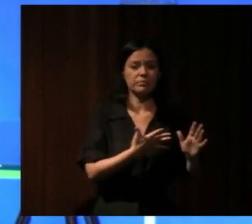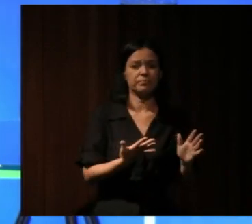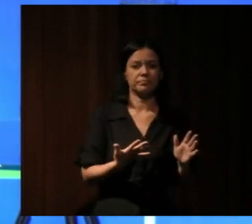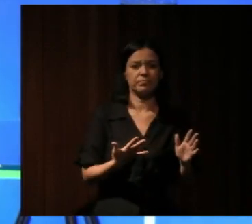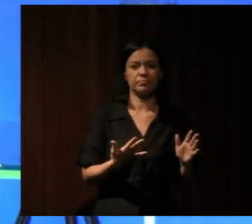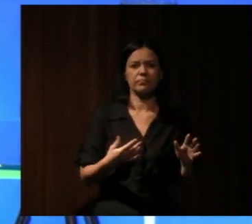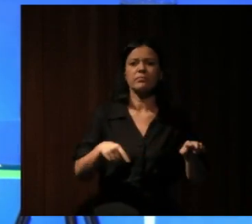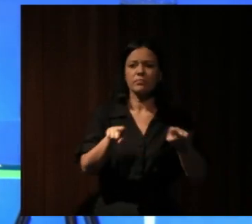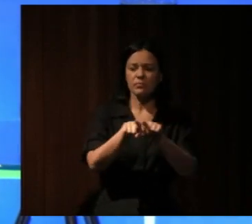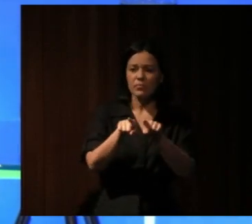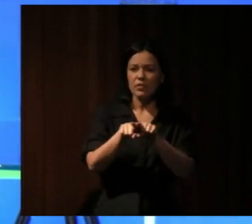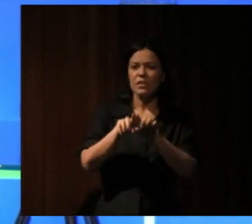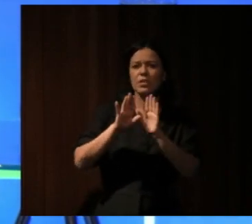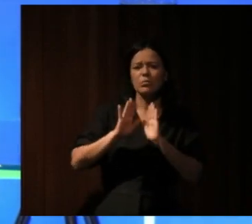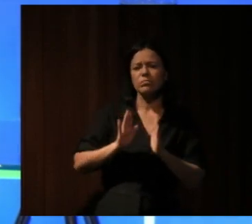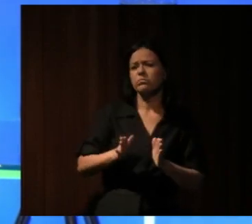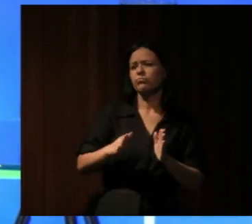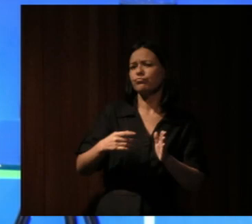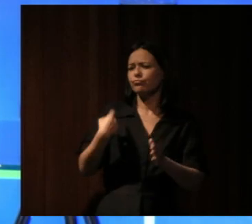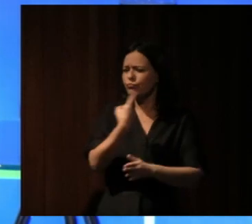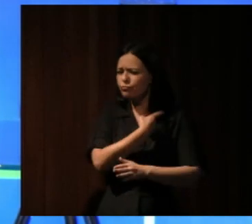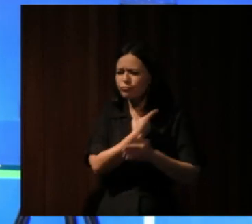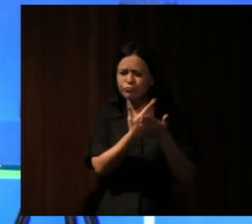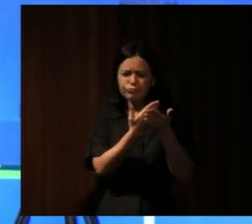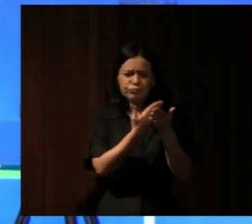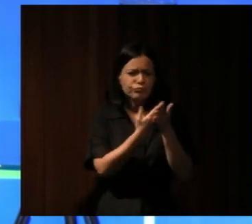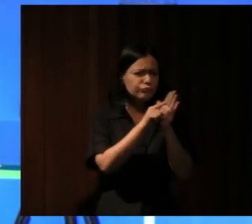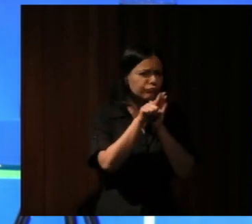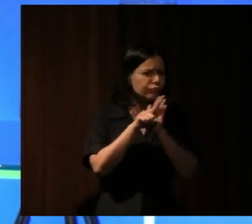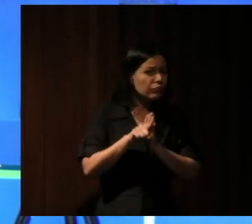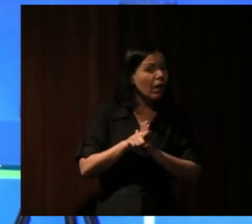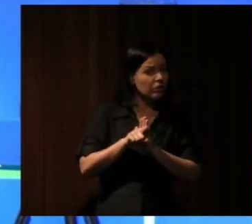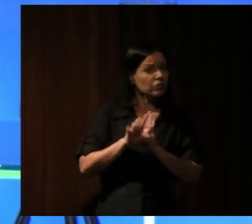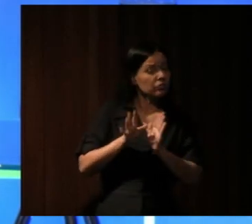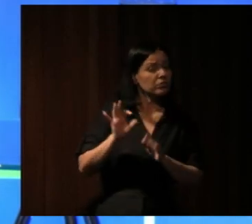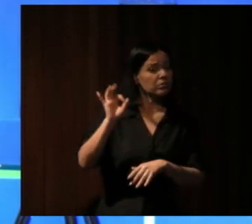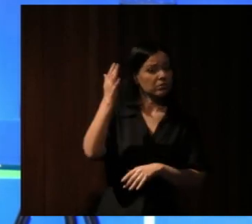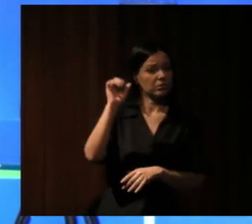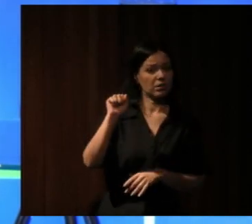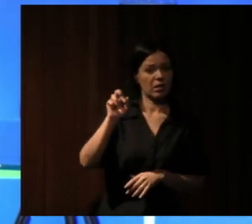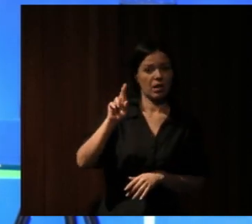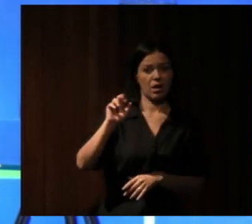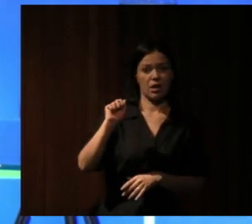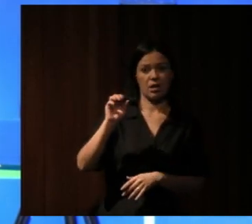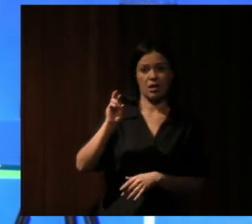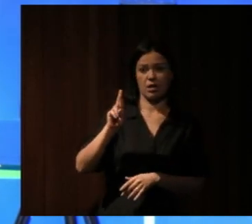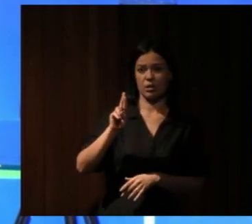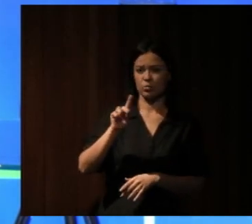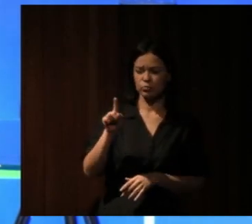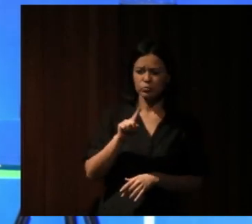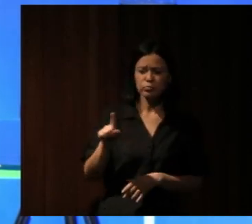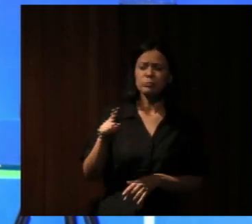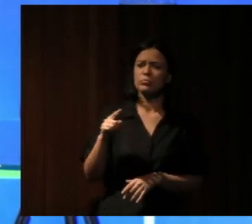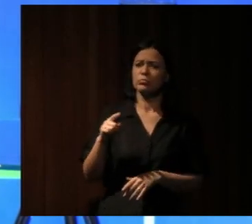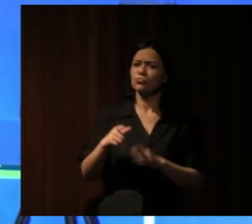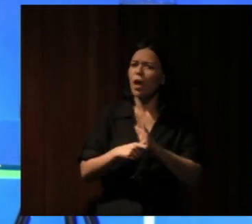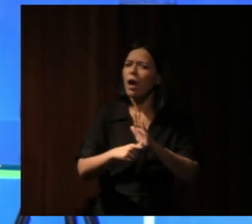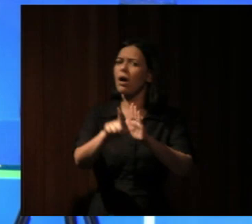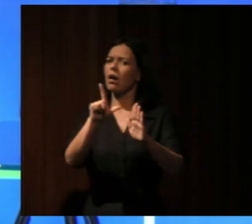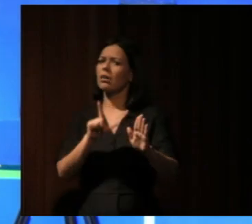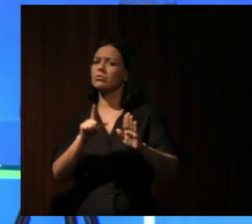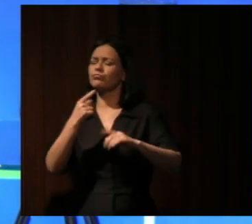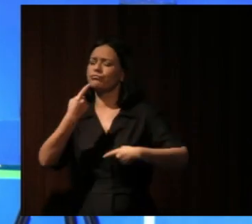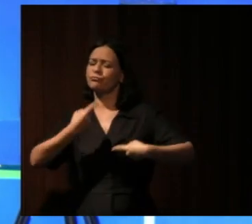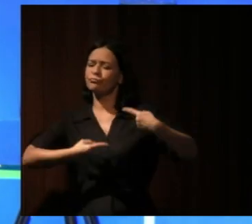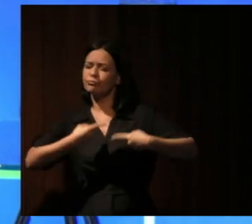vinha eh quando quando aconteceu era Cruz a gente já vinha eh debatendo sobre esse assunto